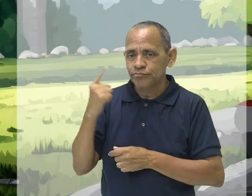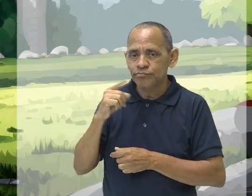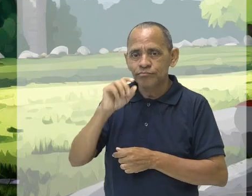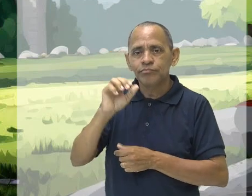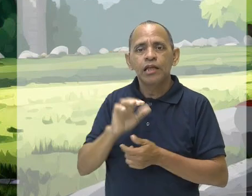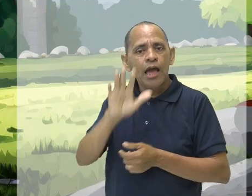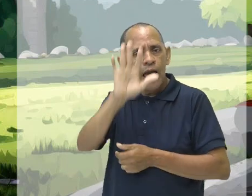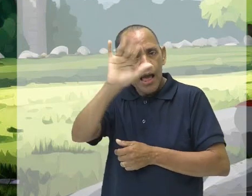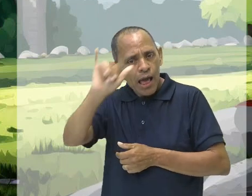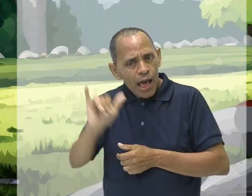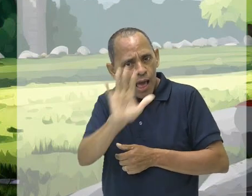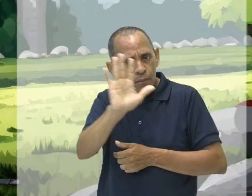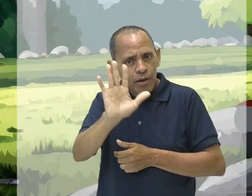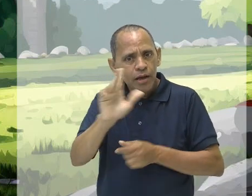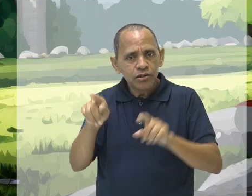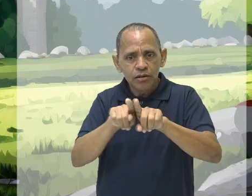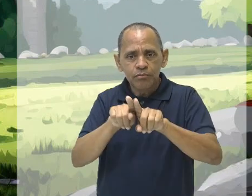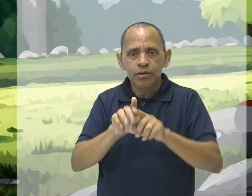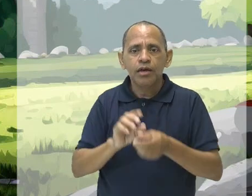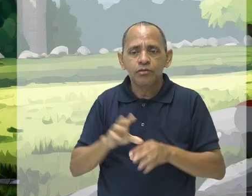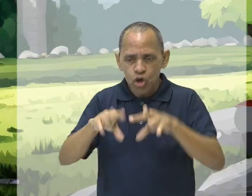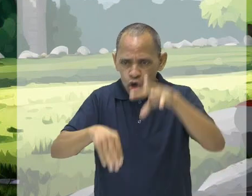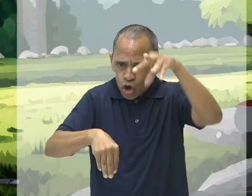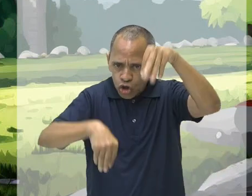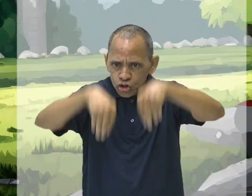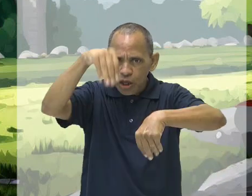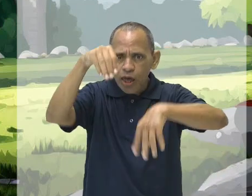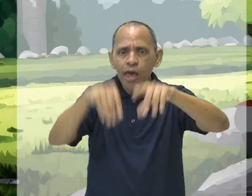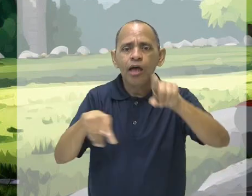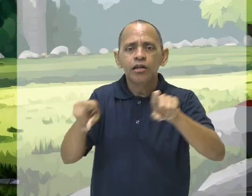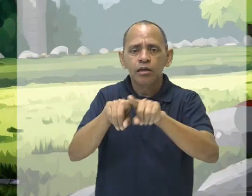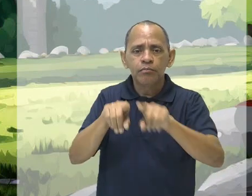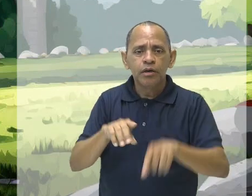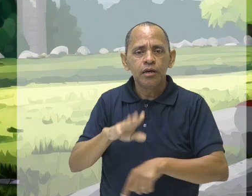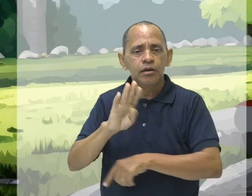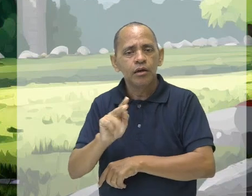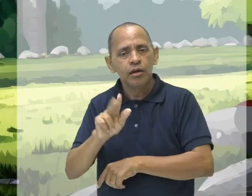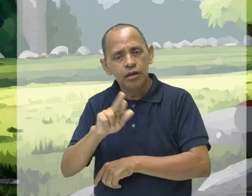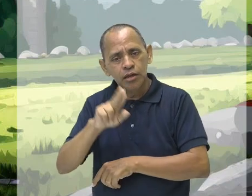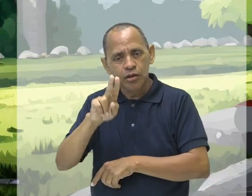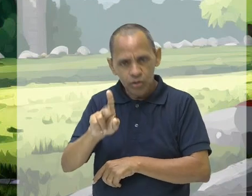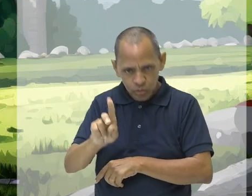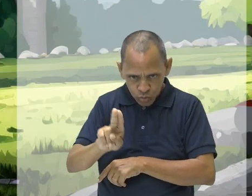verem de castelos, princesas e bruxas, para a gente relembrar, então, aí, o que é o conto. Nós